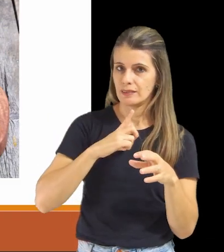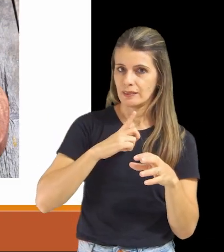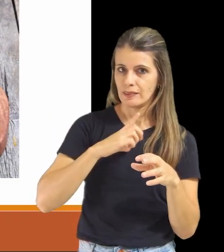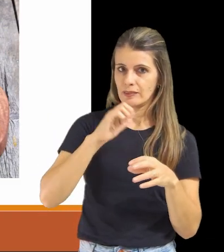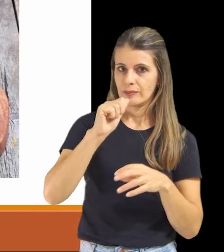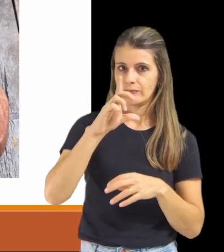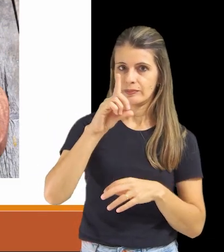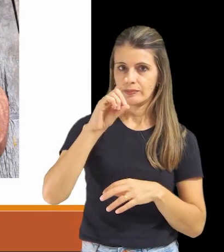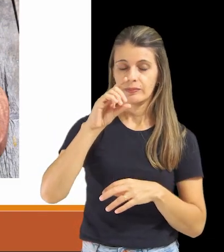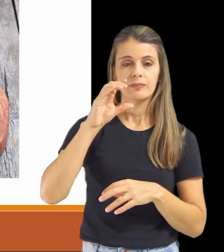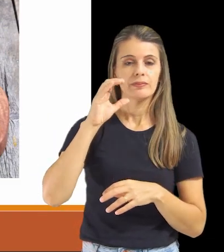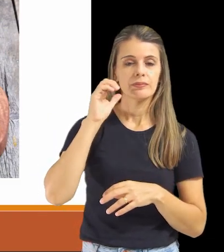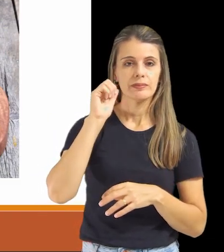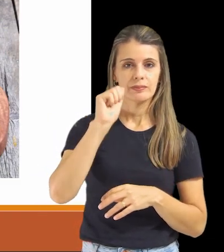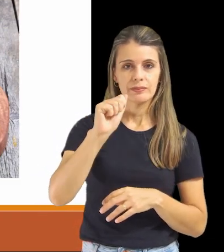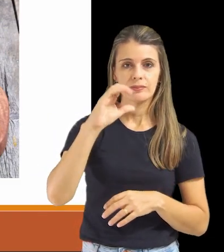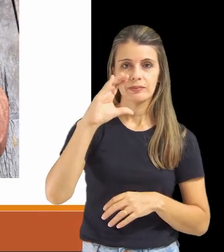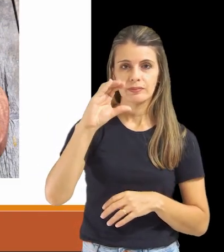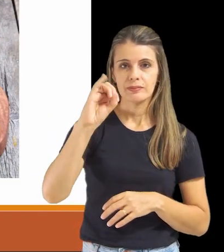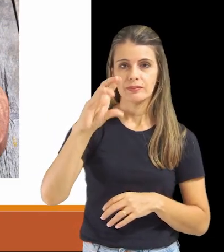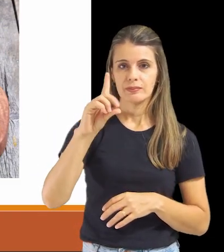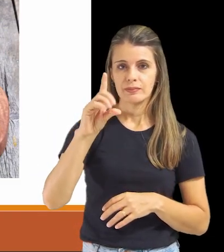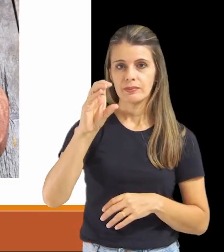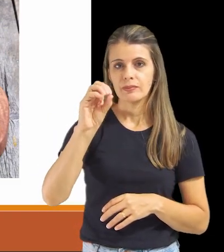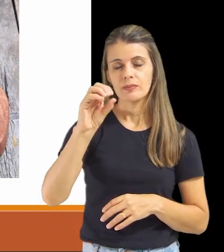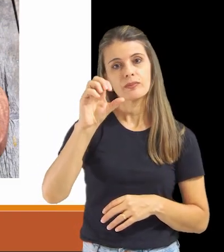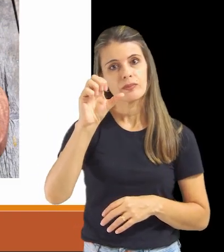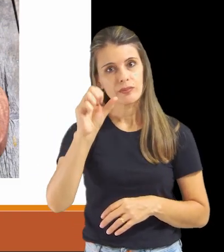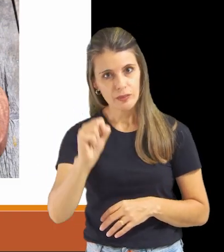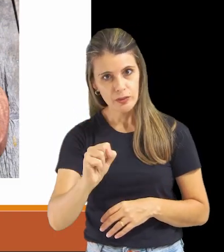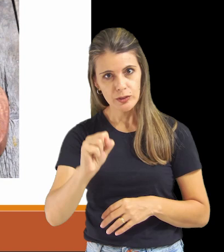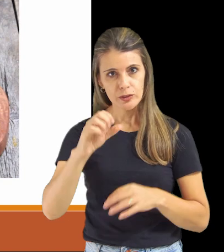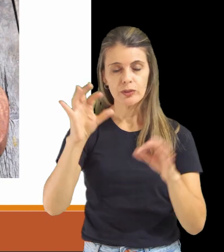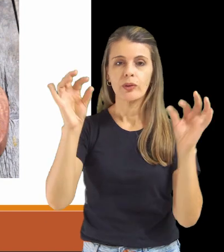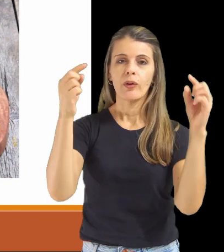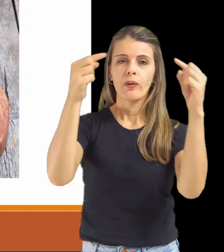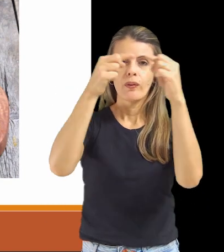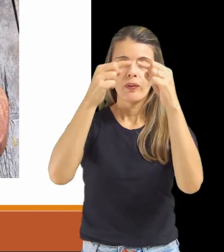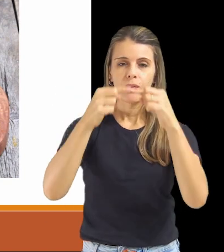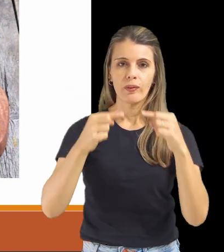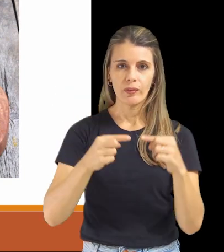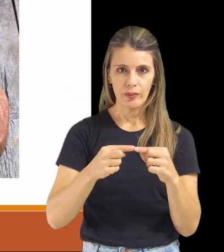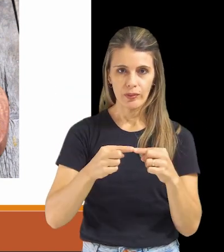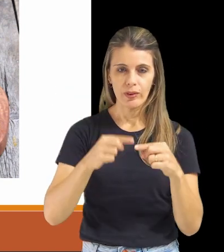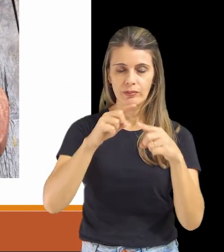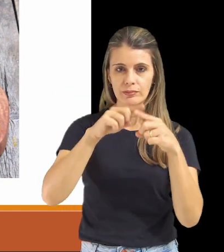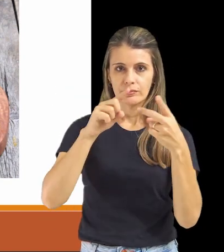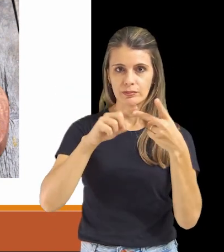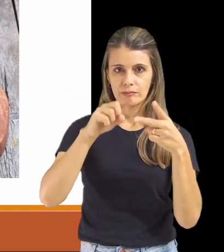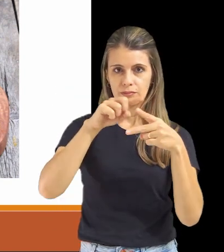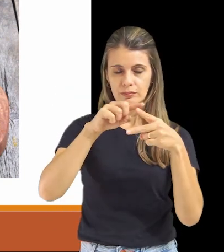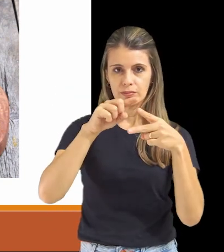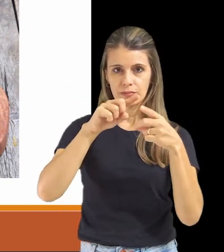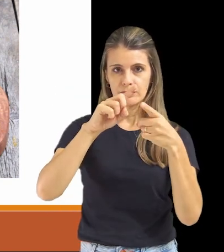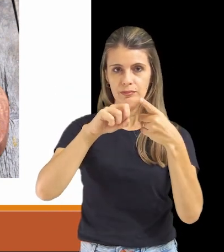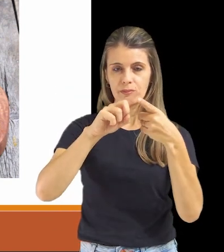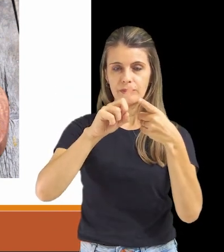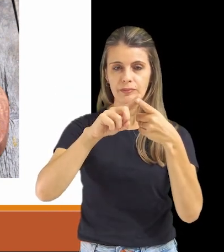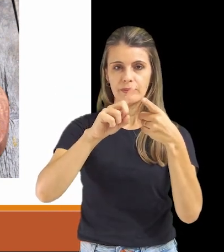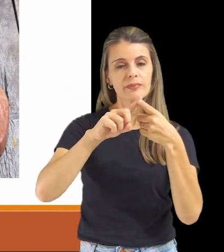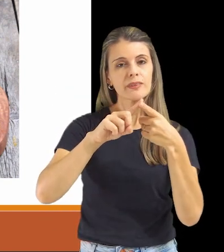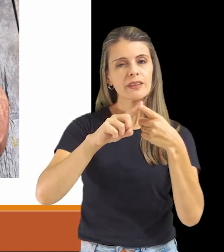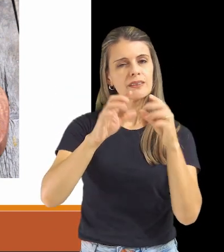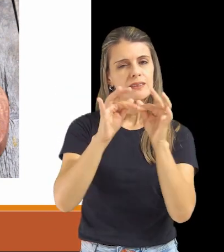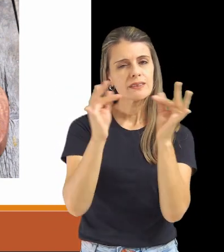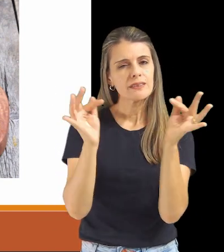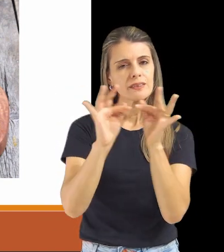tenho ácidos graxos de cadeia saturada e eu vou ter ácidos graxos de cadeia insaturada. Os de saturadas são ligações